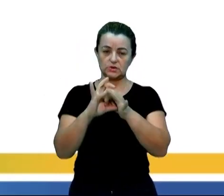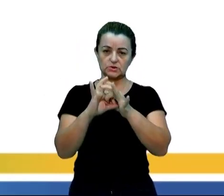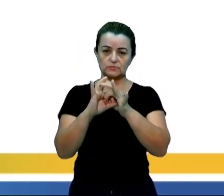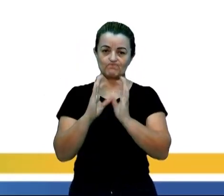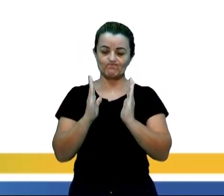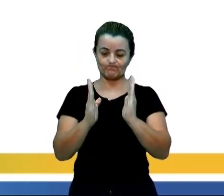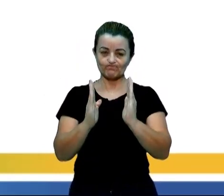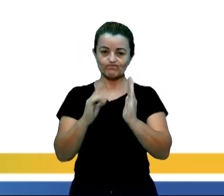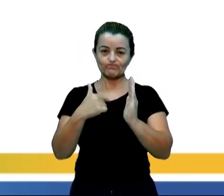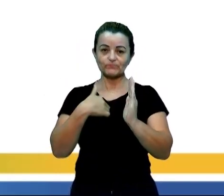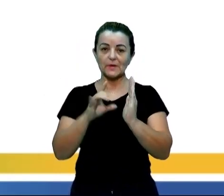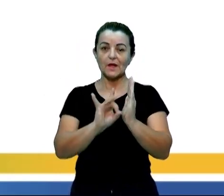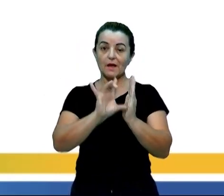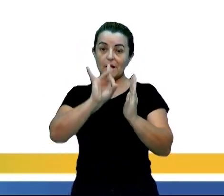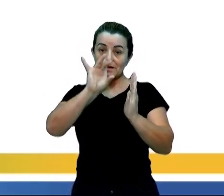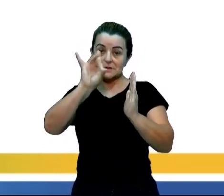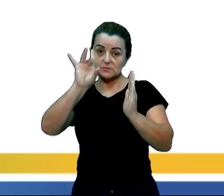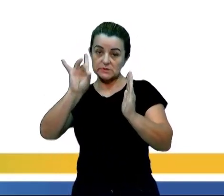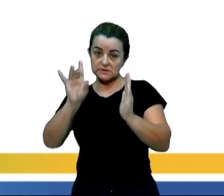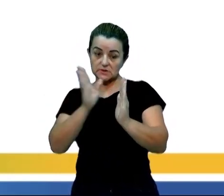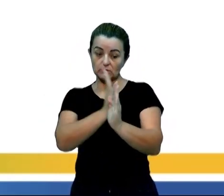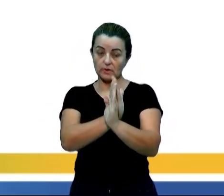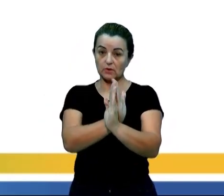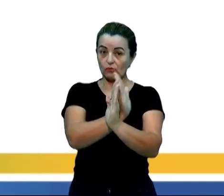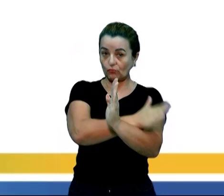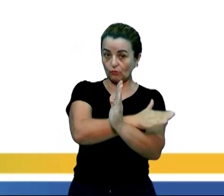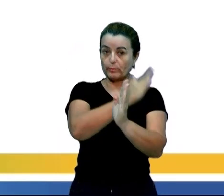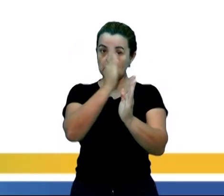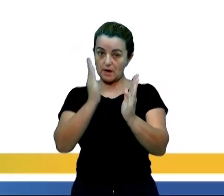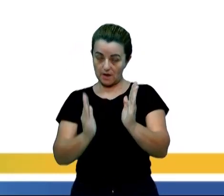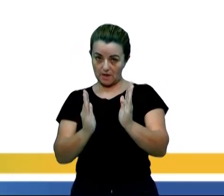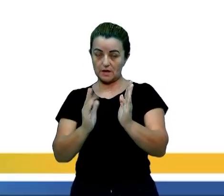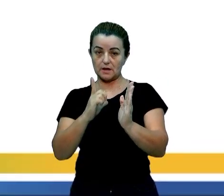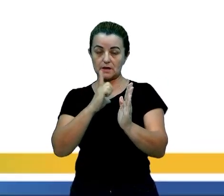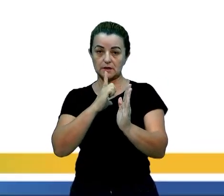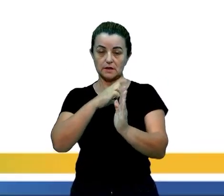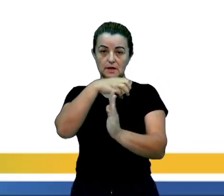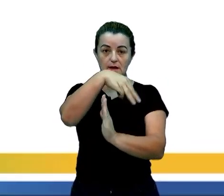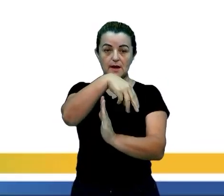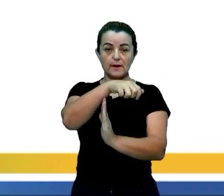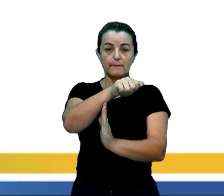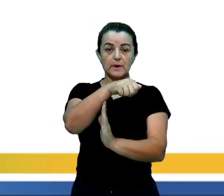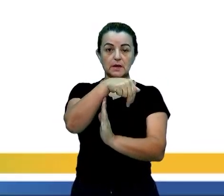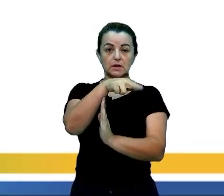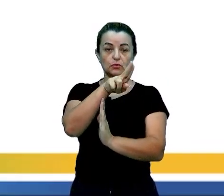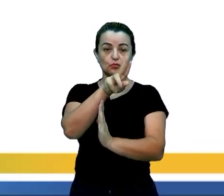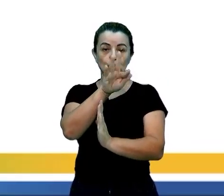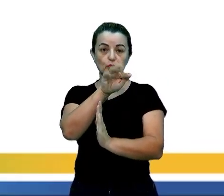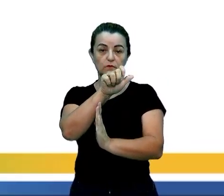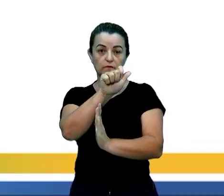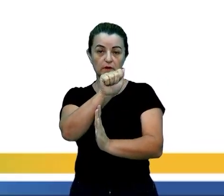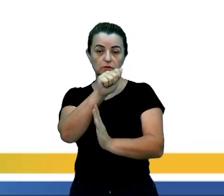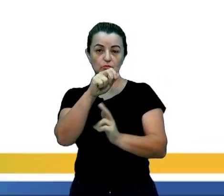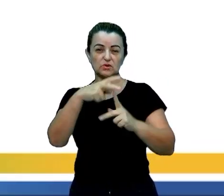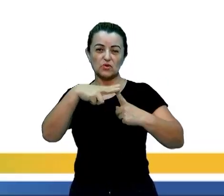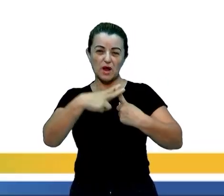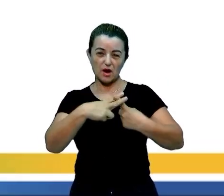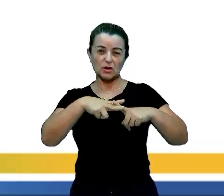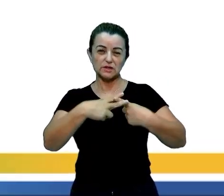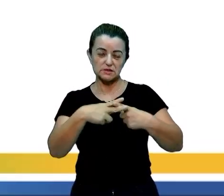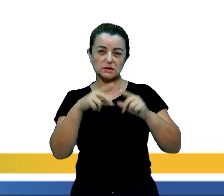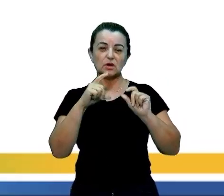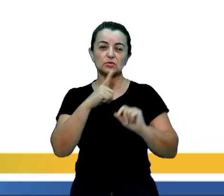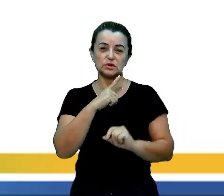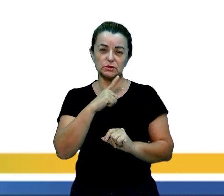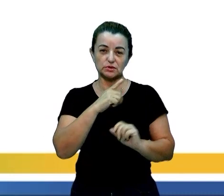Em especial, nós saímos de uma época da manufatura, onde as coisas eram produzidas de maneira artesanal, para o quê?